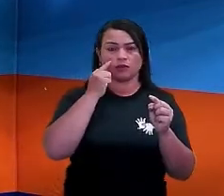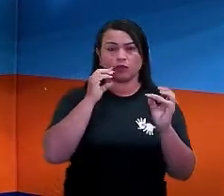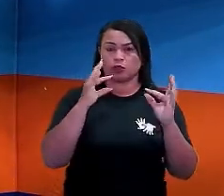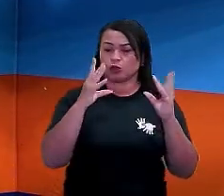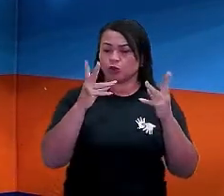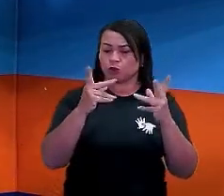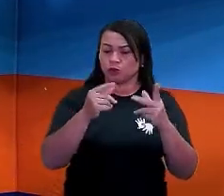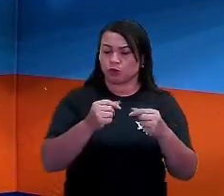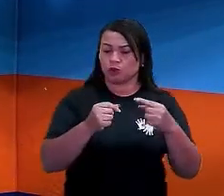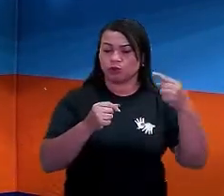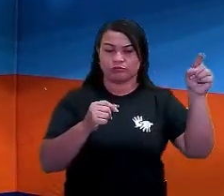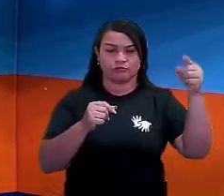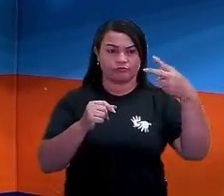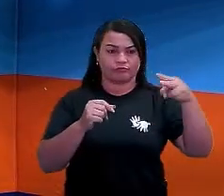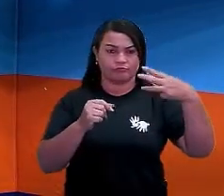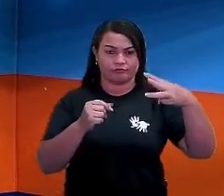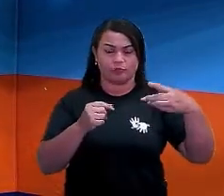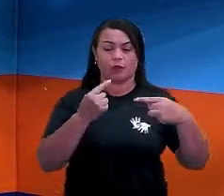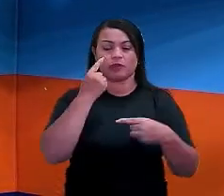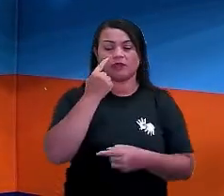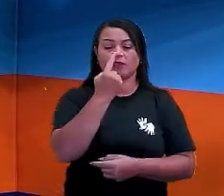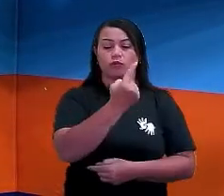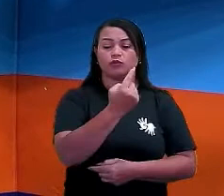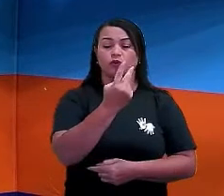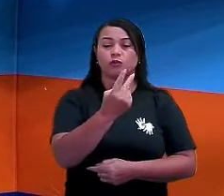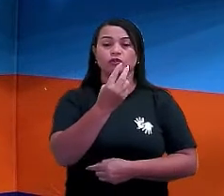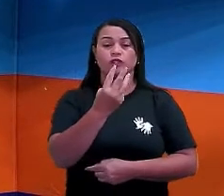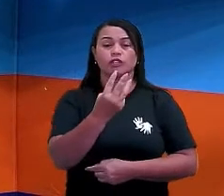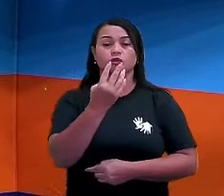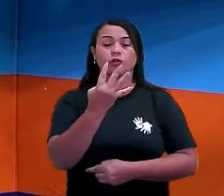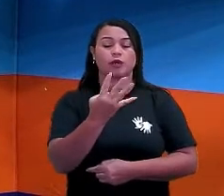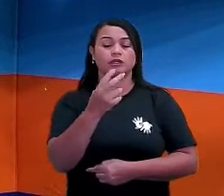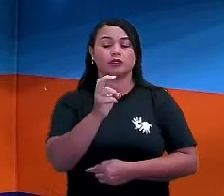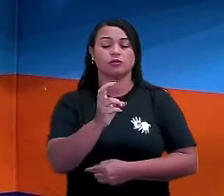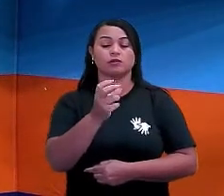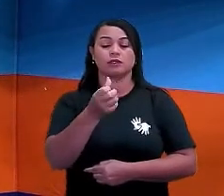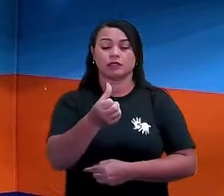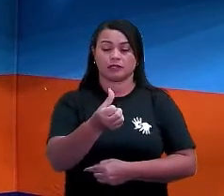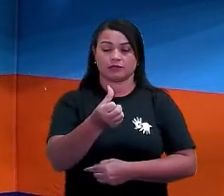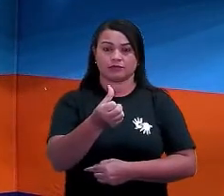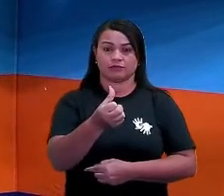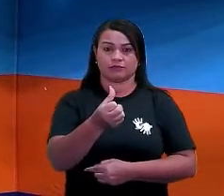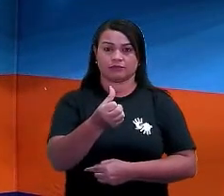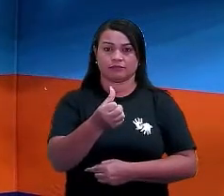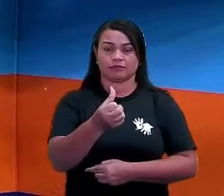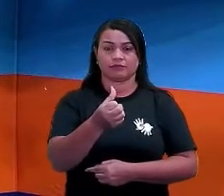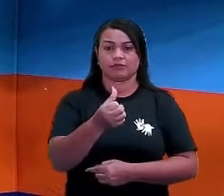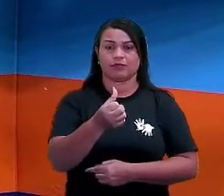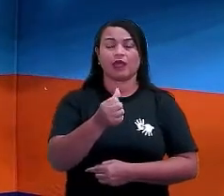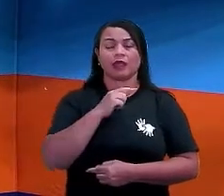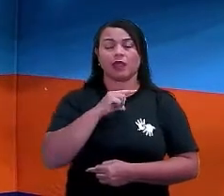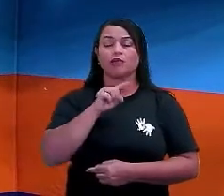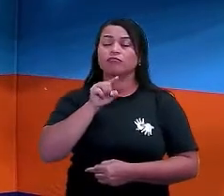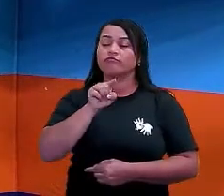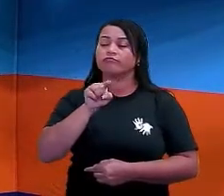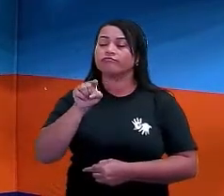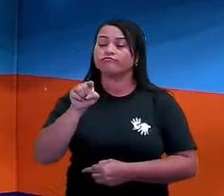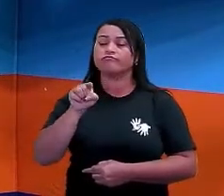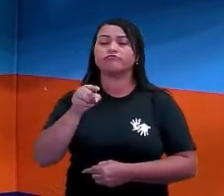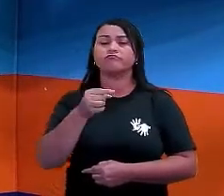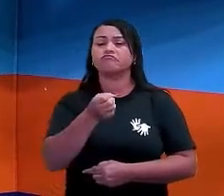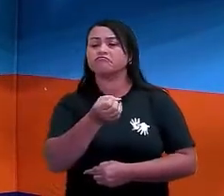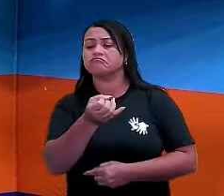os três estão entre parênteses, e eu tenho 1, 2, 3, 4, 5, 6. E uma reticências. Por